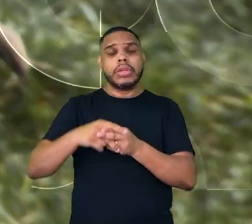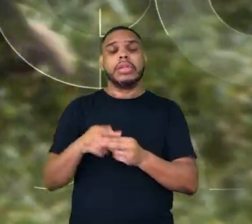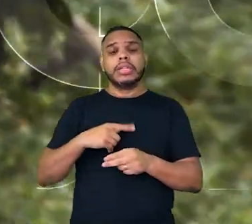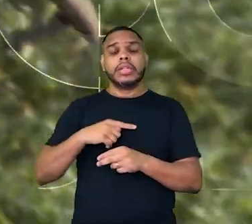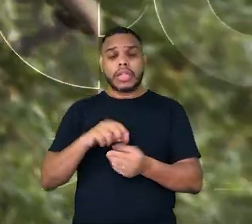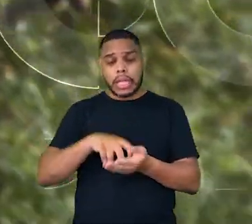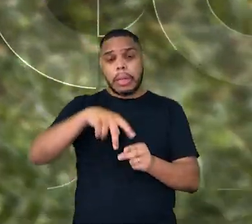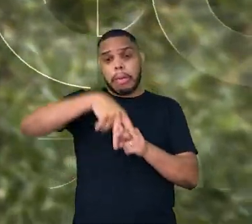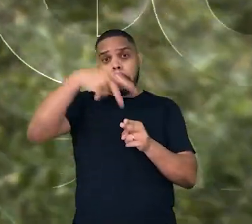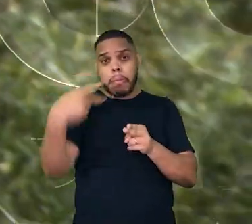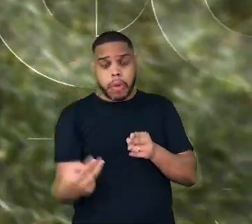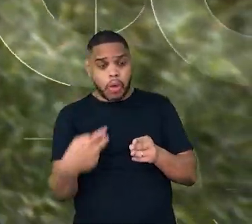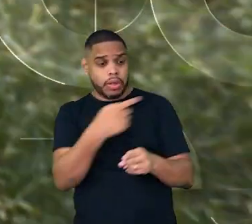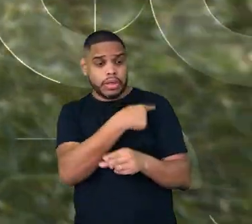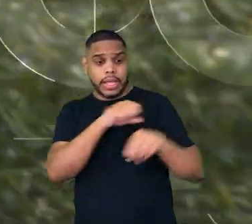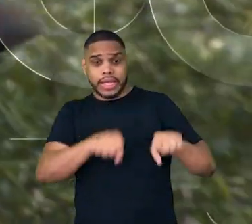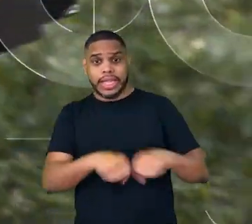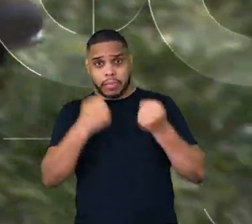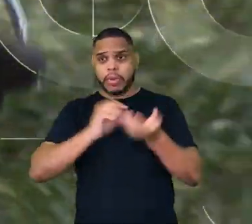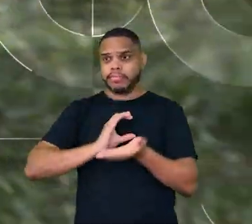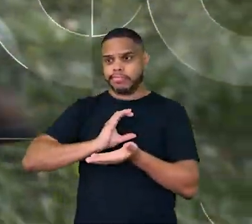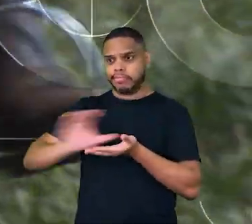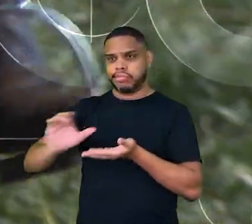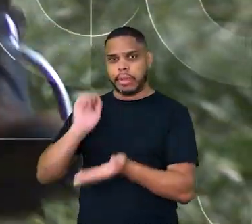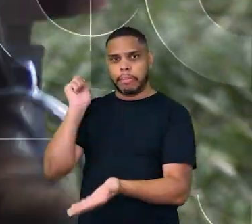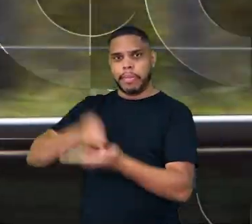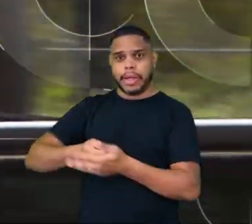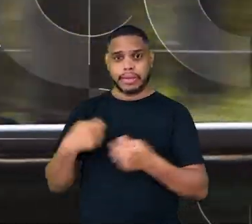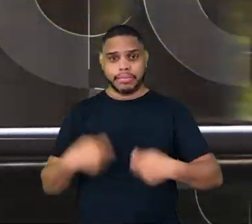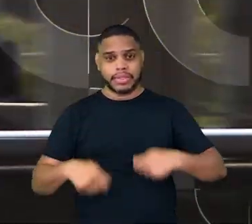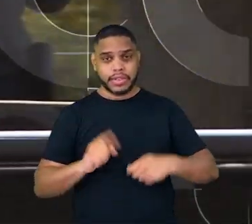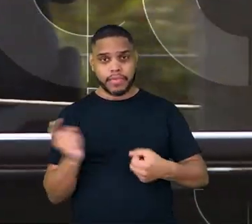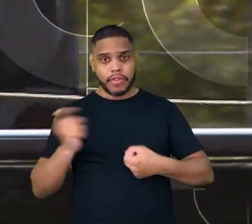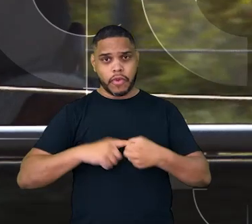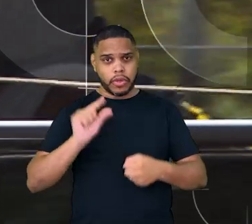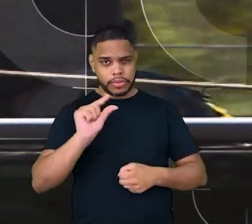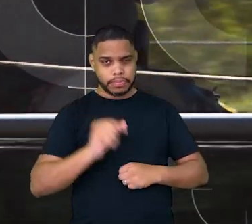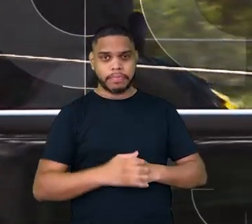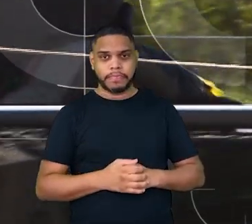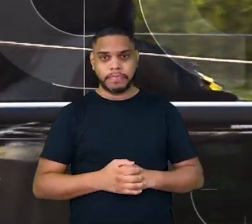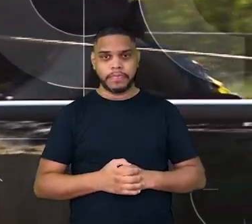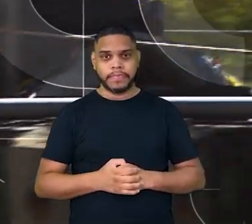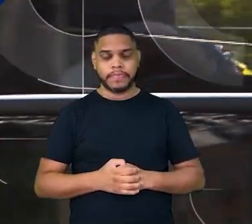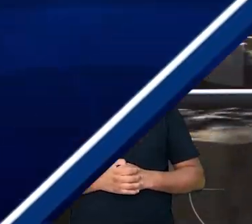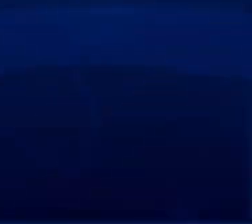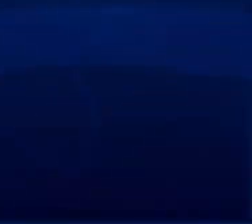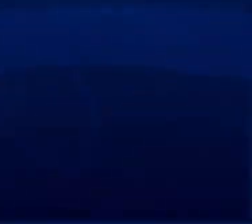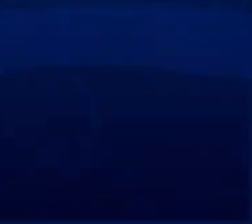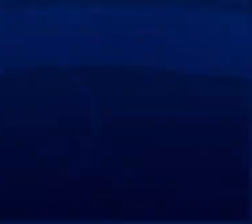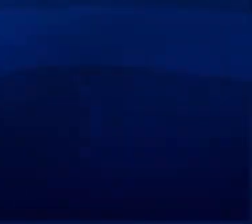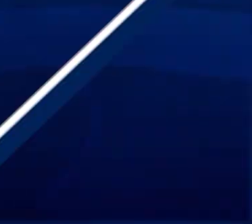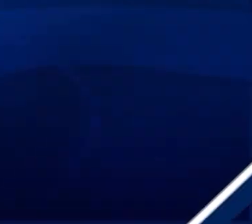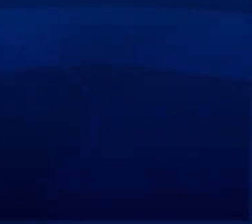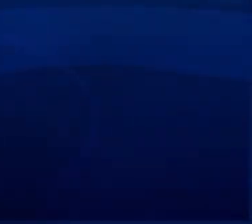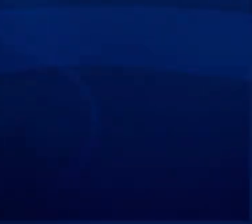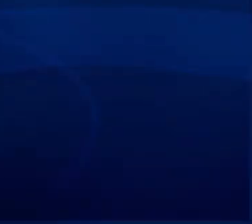ter fraturado o braço ao cair de um cavalo durante o serviço. A gente volta em instantes.